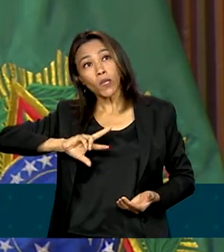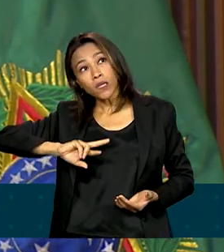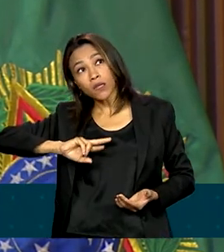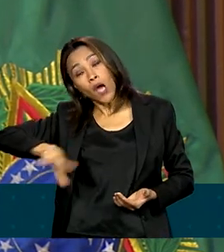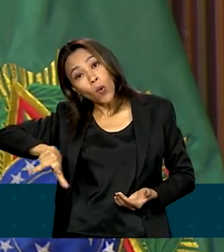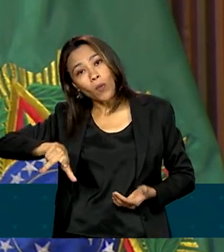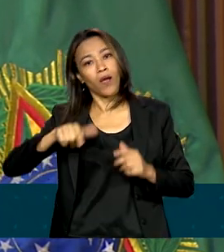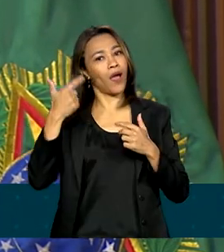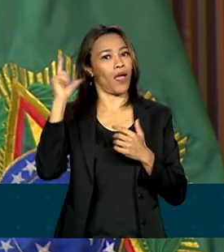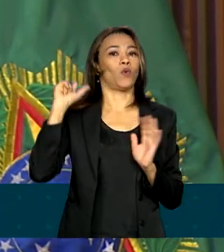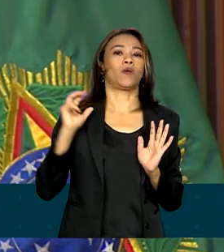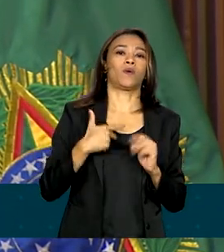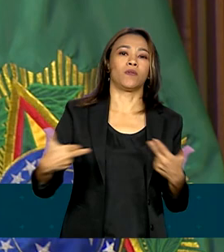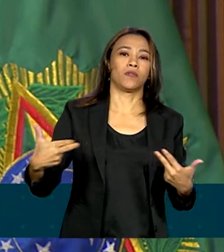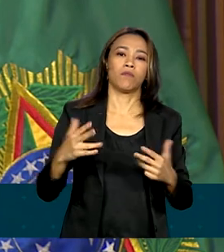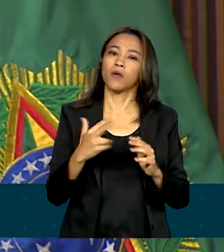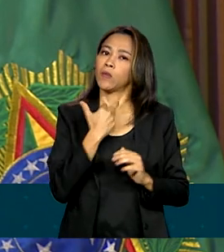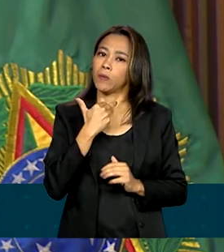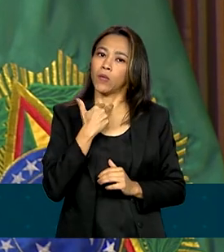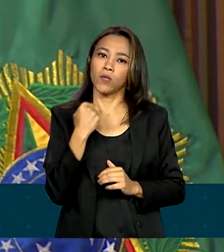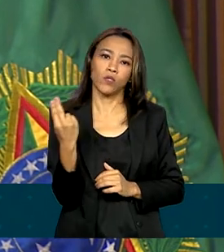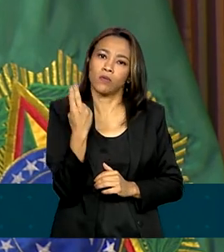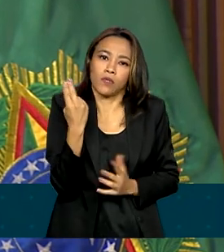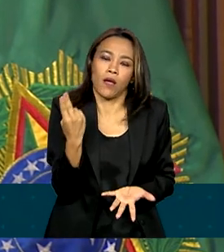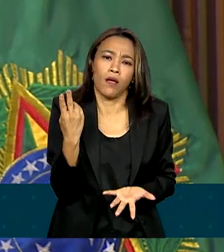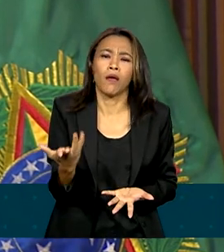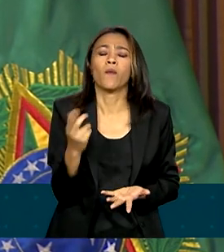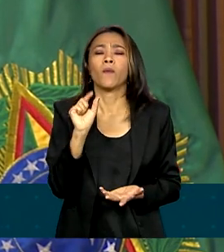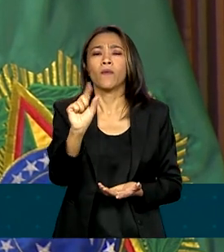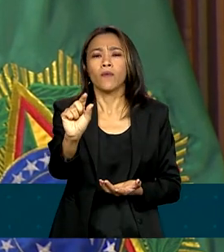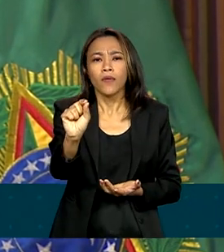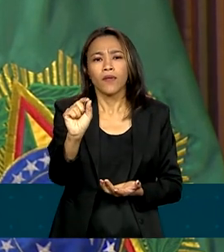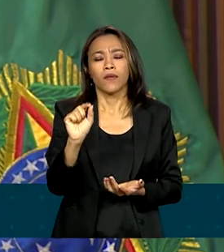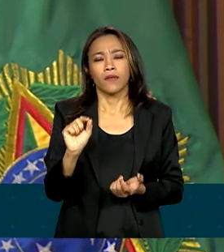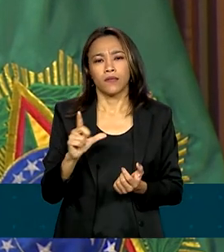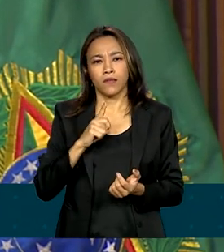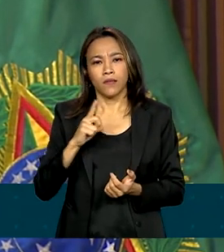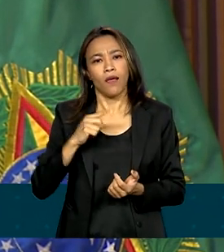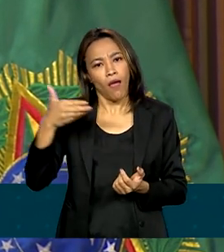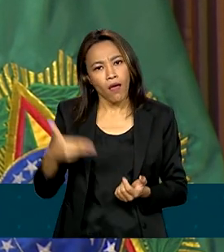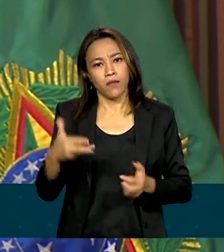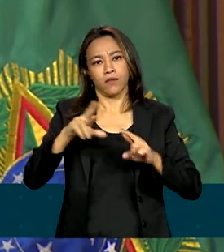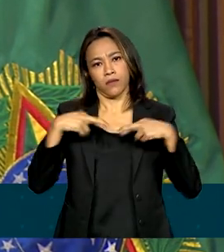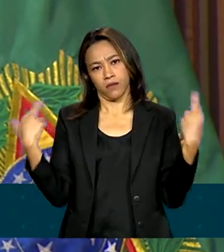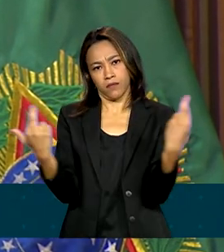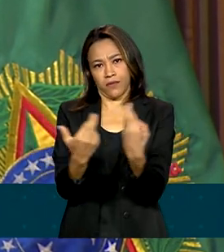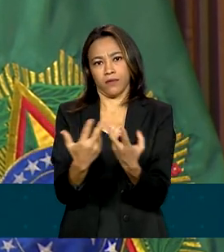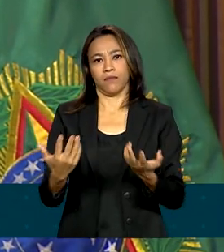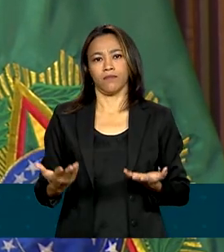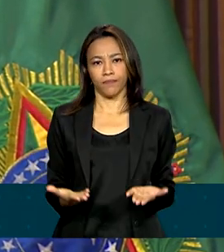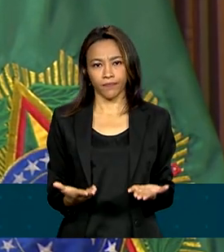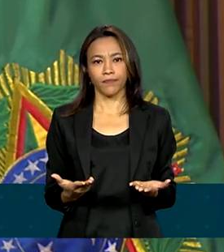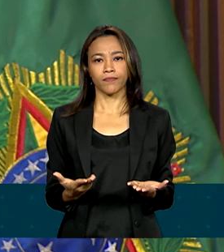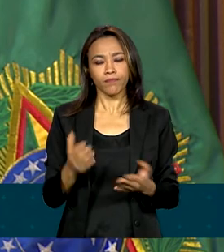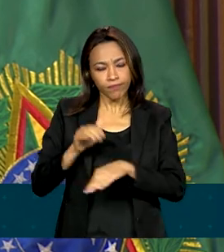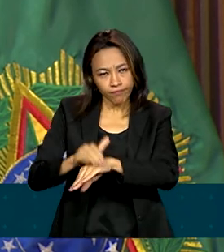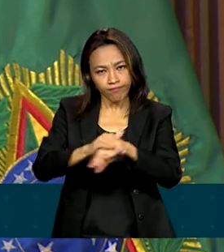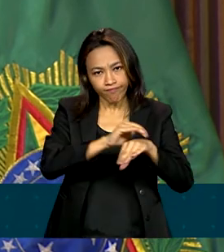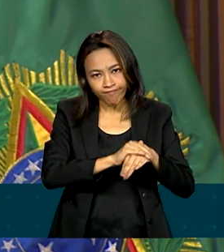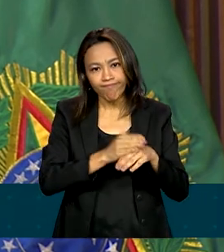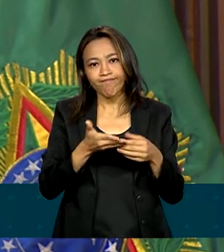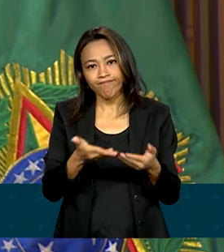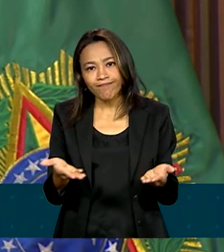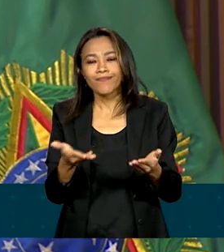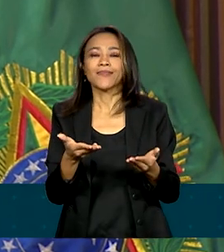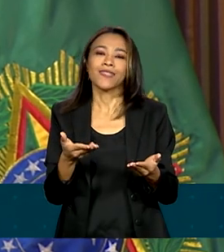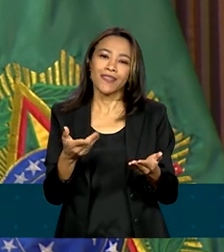500. Mas o que não pode é a gente deixar de ter essa reunião e essa ação, essa